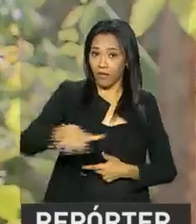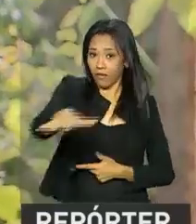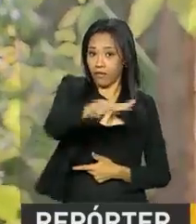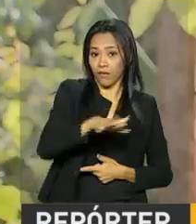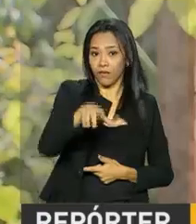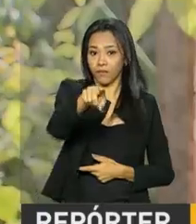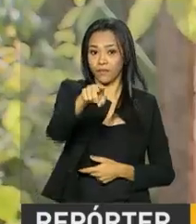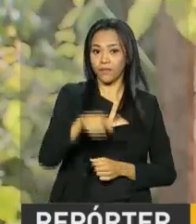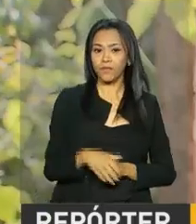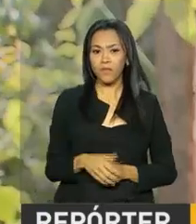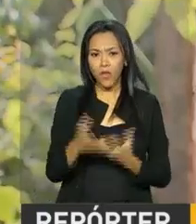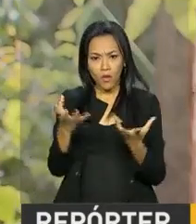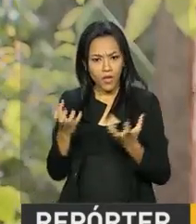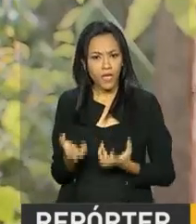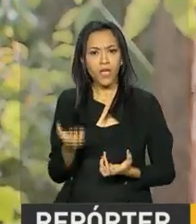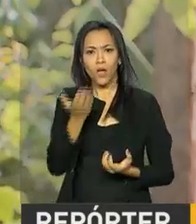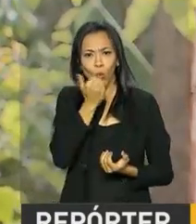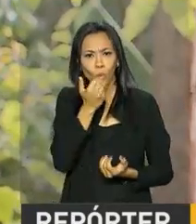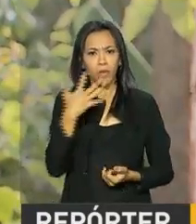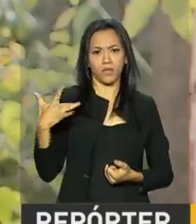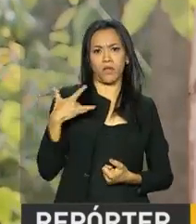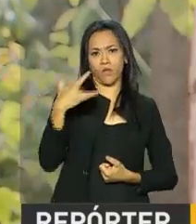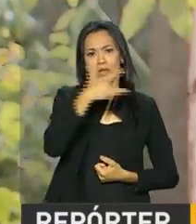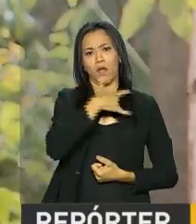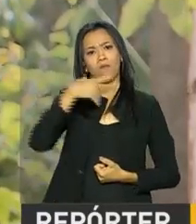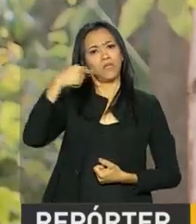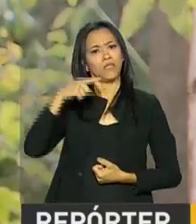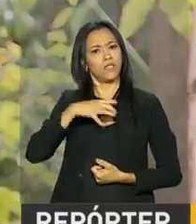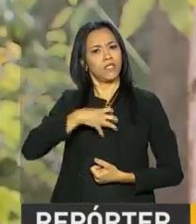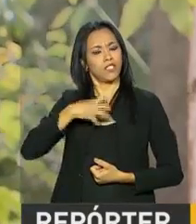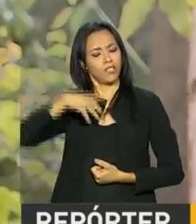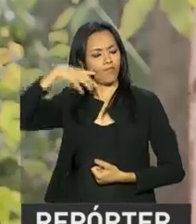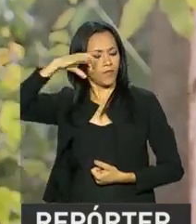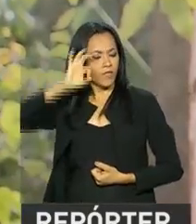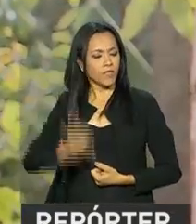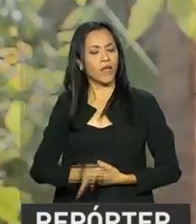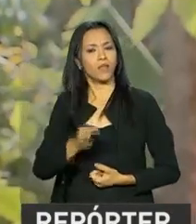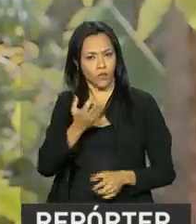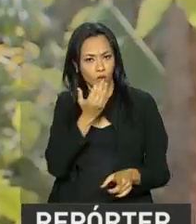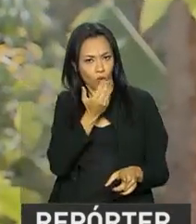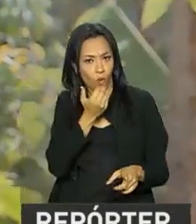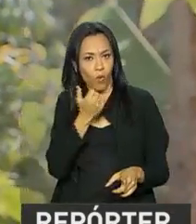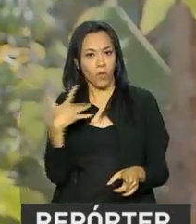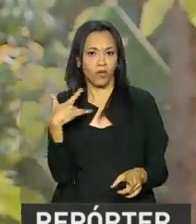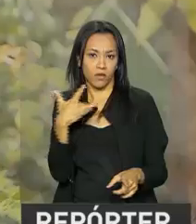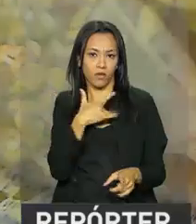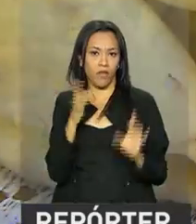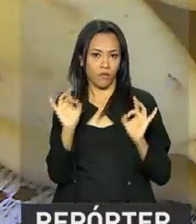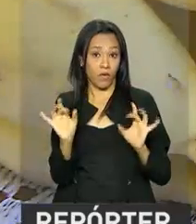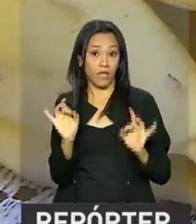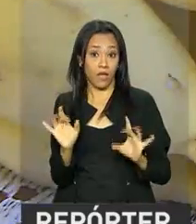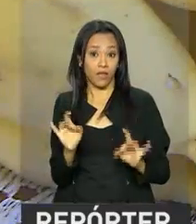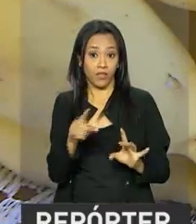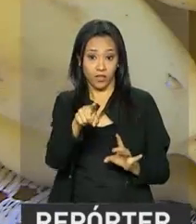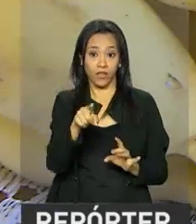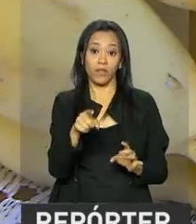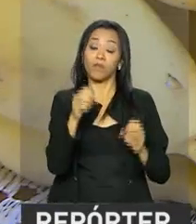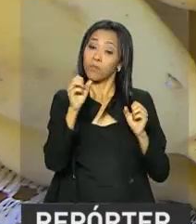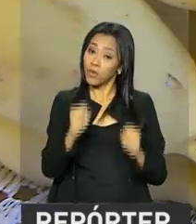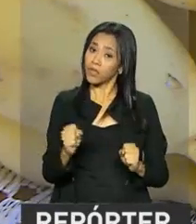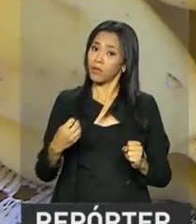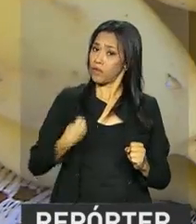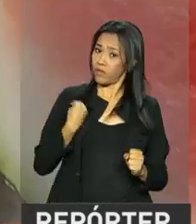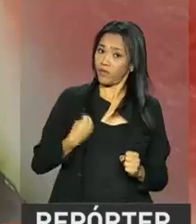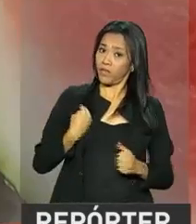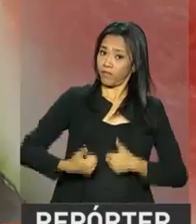queria comer um alimento saudável e ter a certificação eu me certificar que eu tô comendo um produto ali de qualidade né poder realmente ter uma qualidade